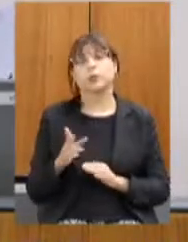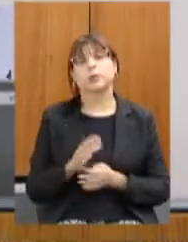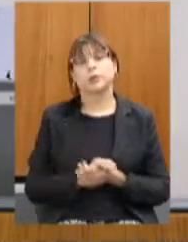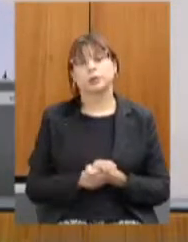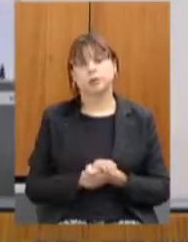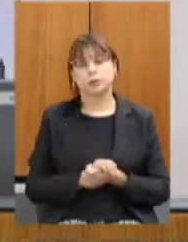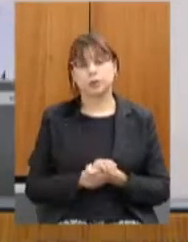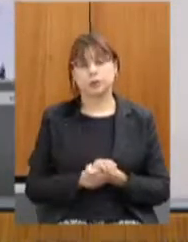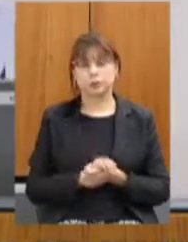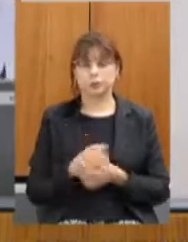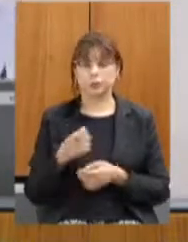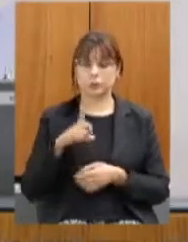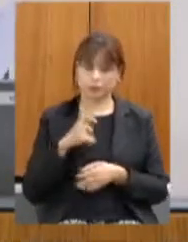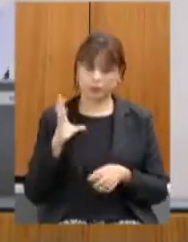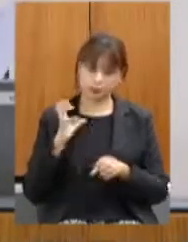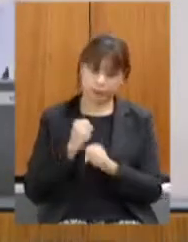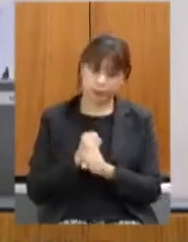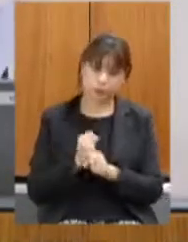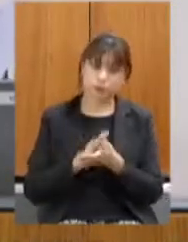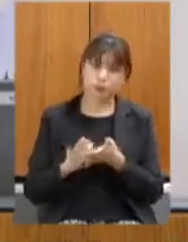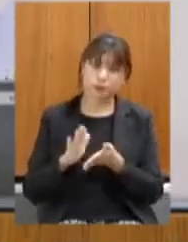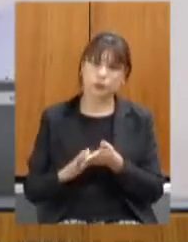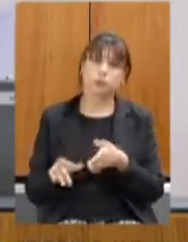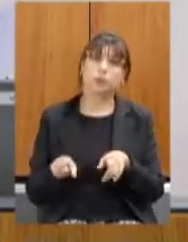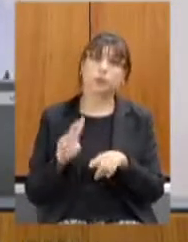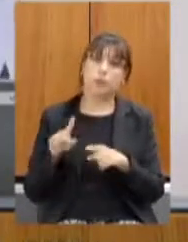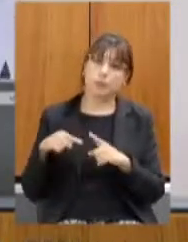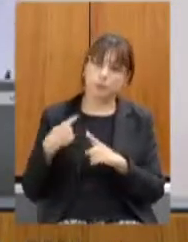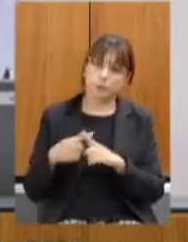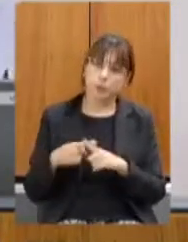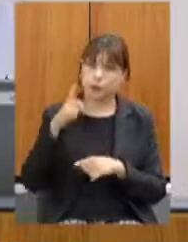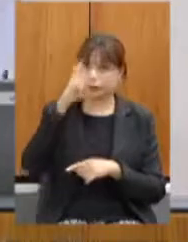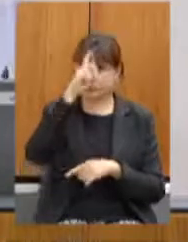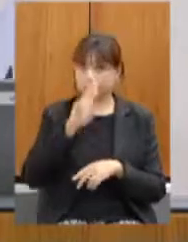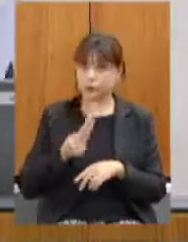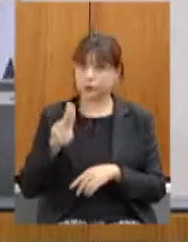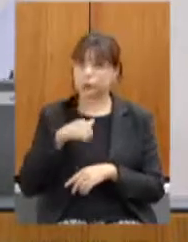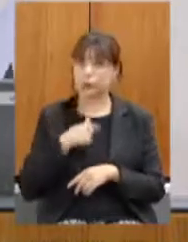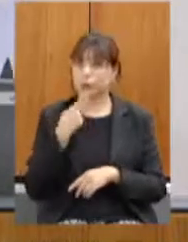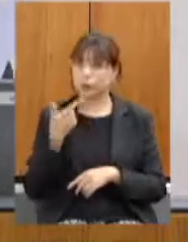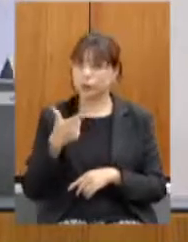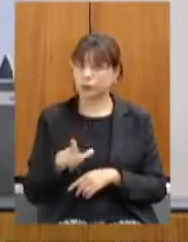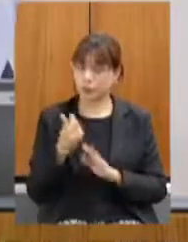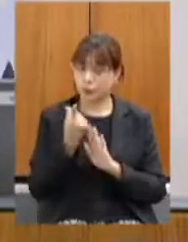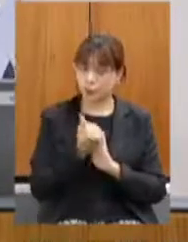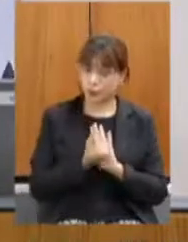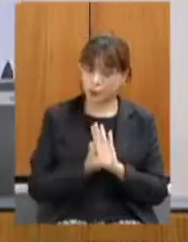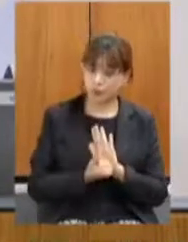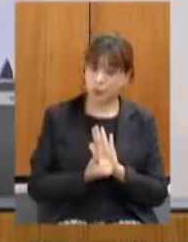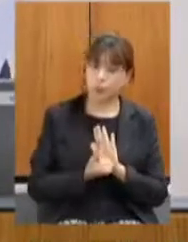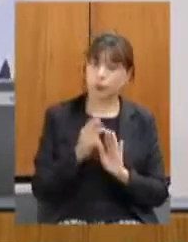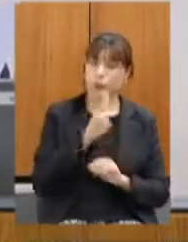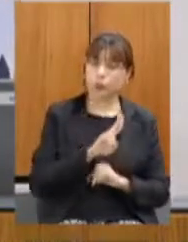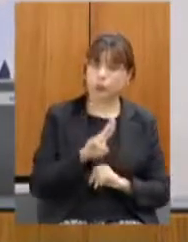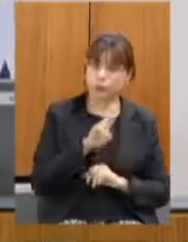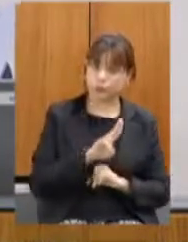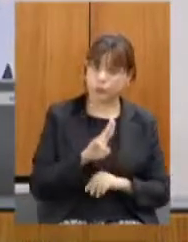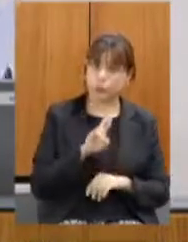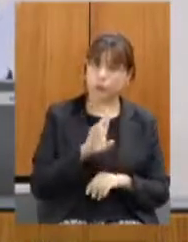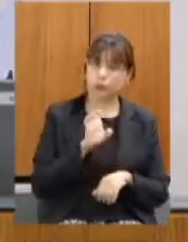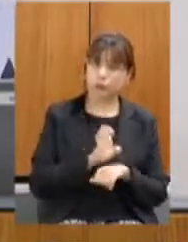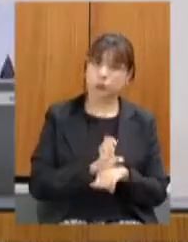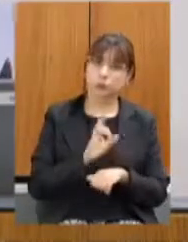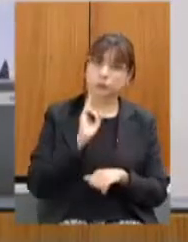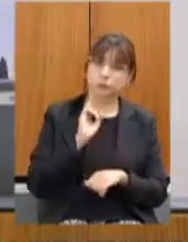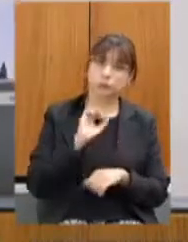custeios incluindo o Hospital Universitário do repito o orçamento da Universidade Estadual de